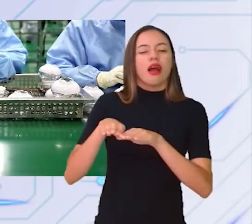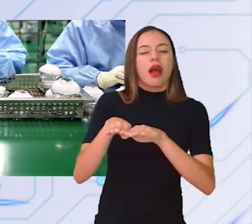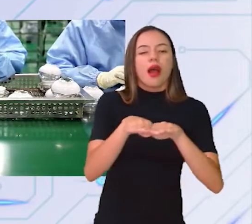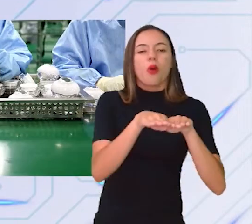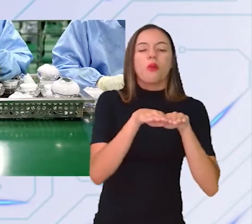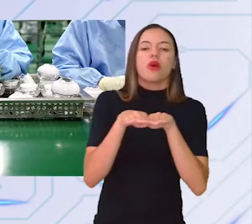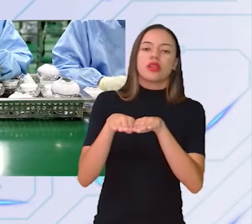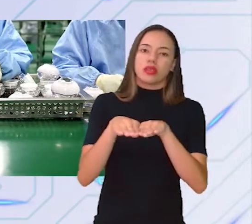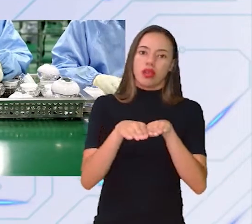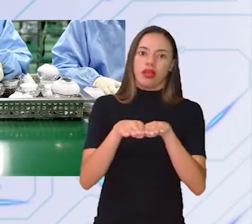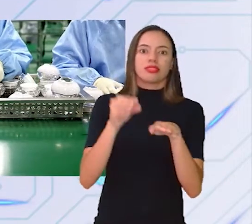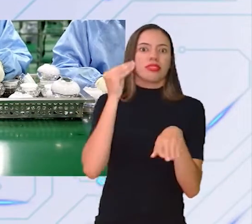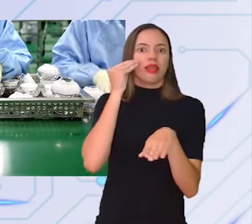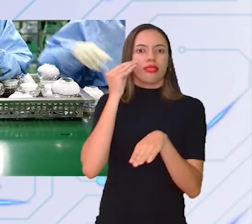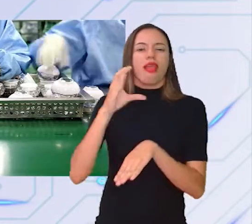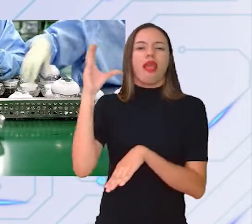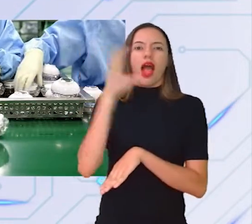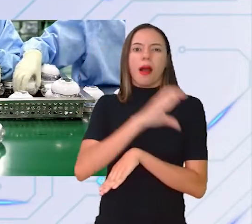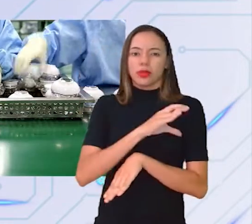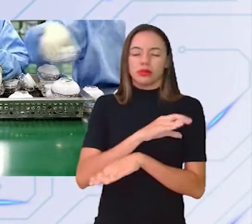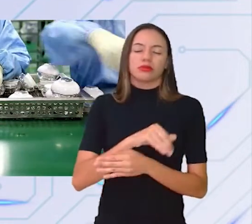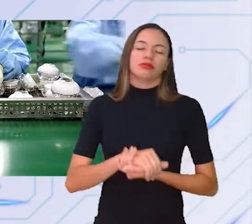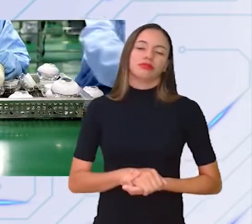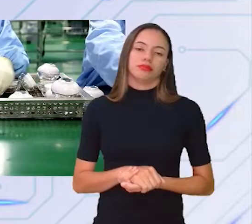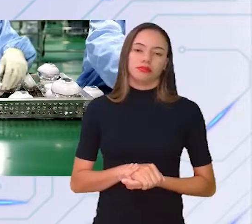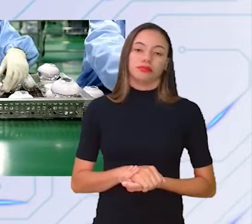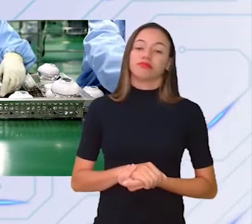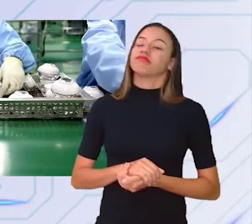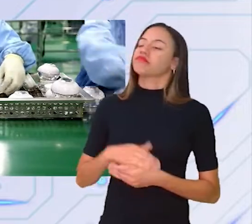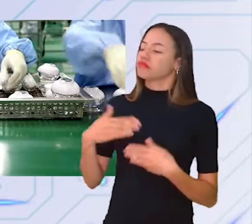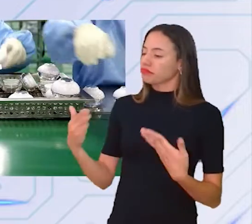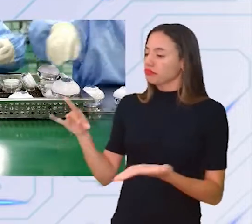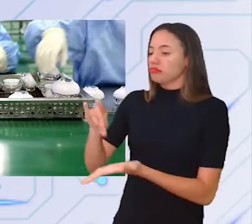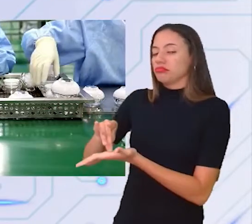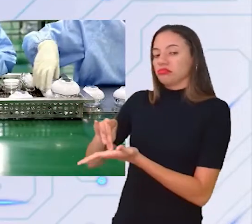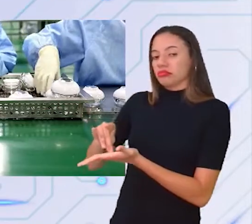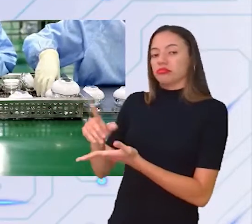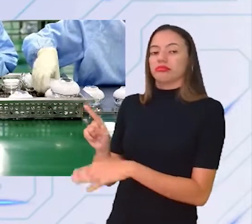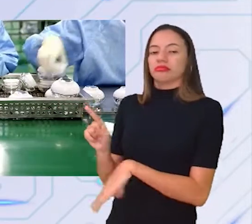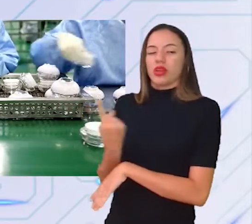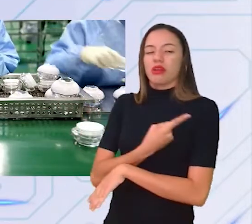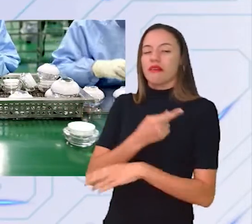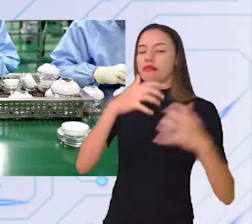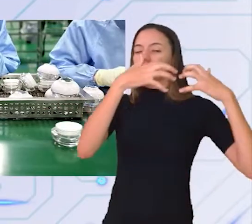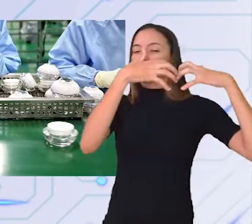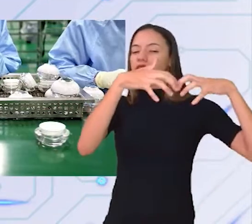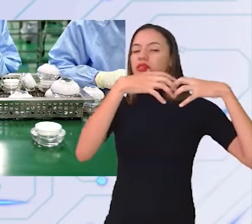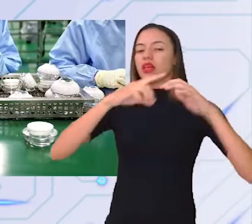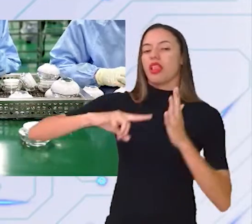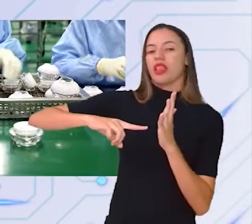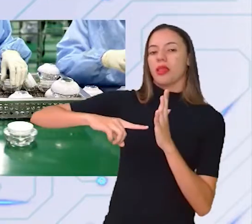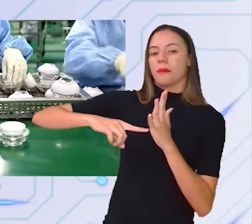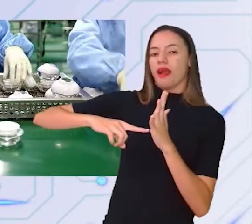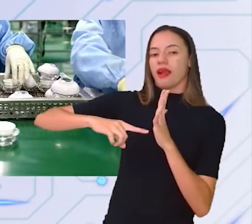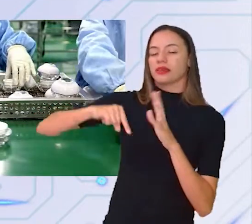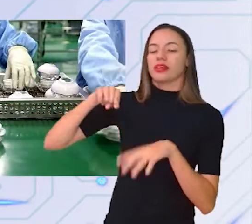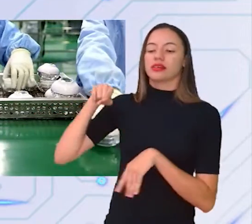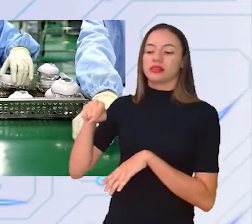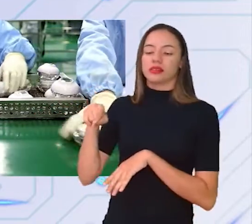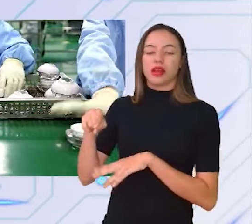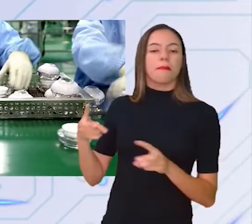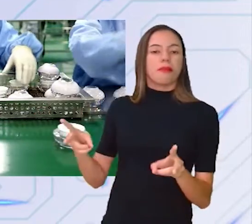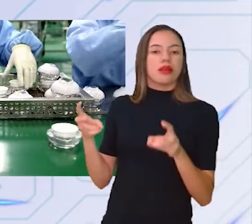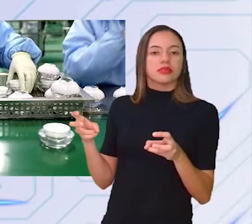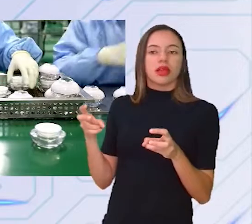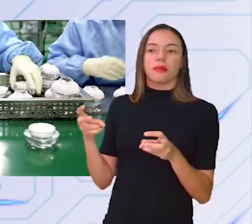rápido. Percebam nessa imagem aí. Né? E assim, a gente refletindo sobre essas máquinas aí, você percebe que elas